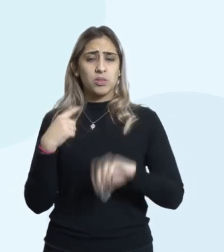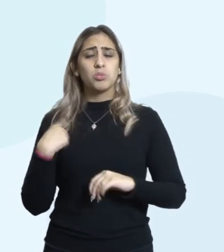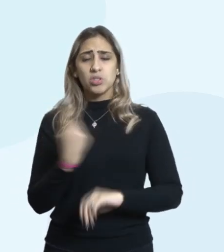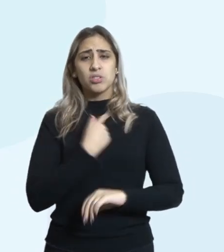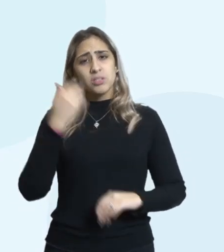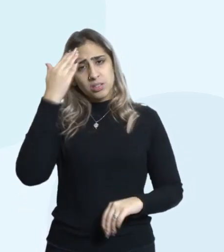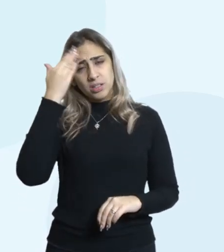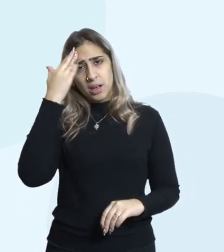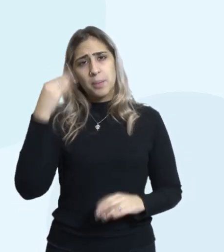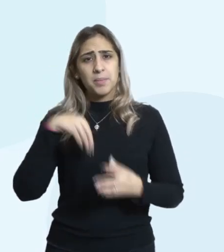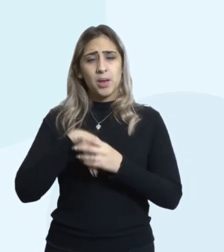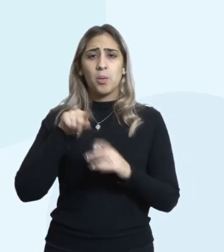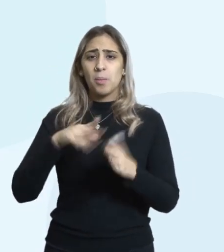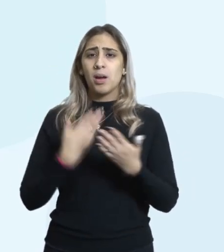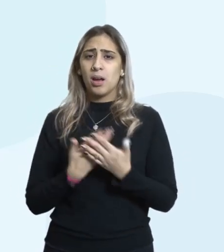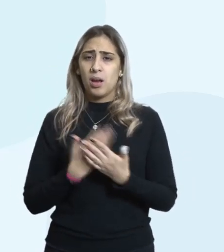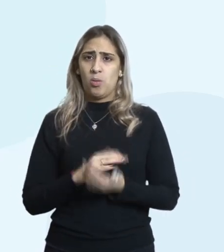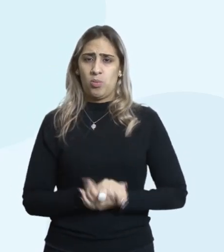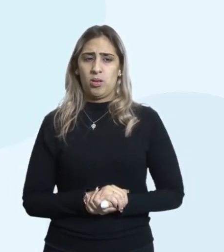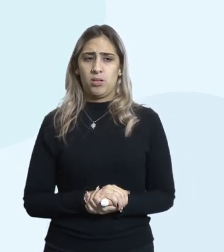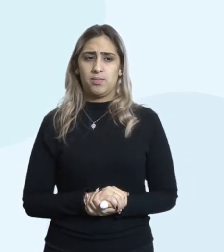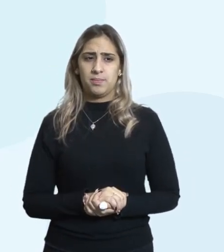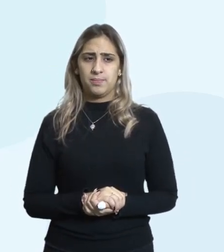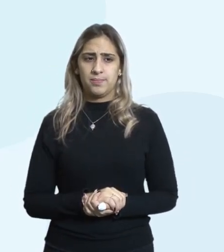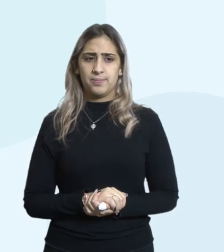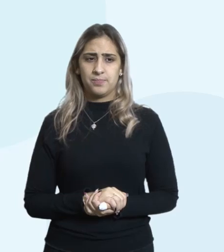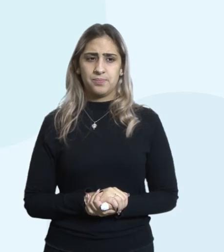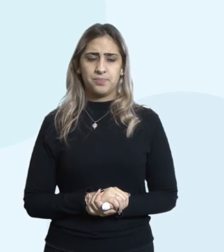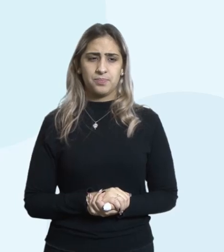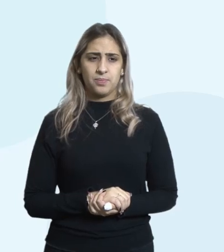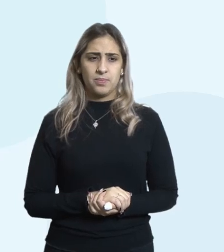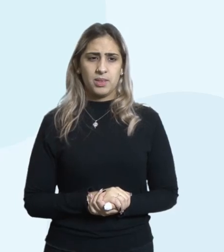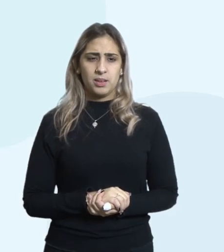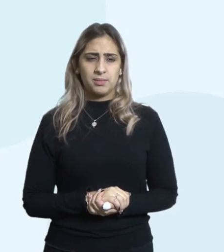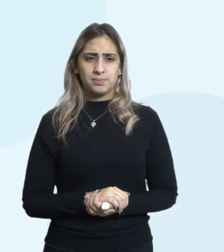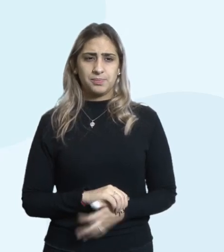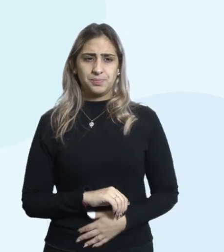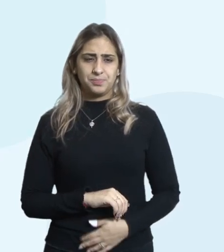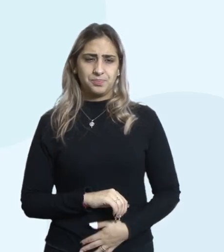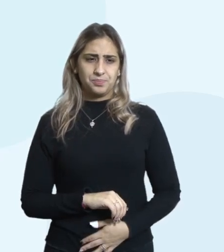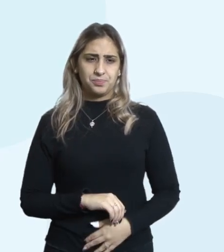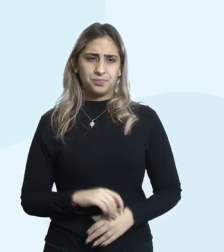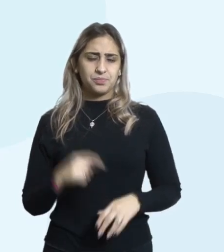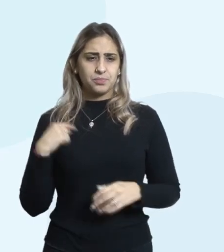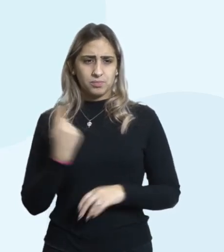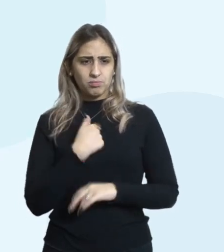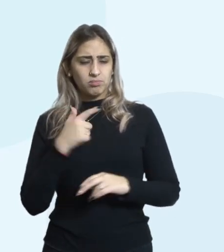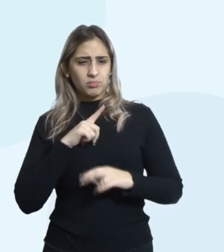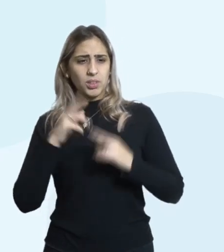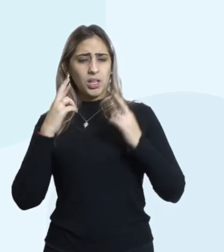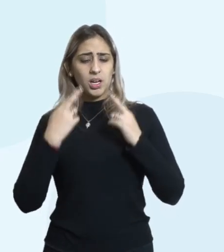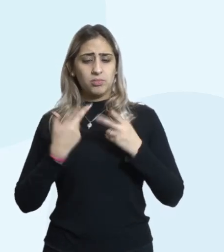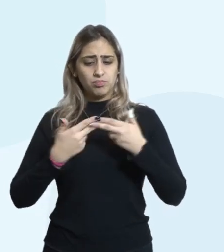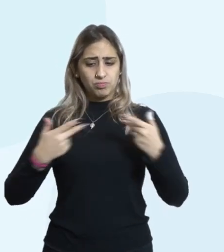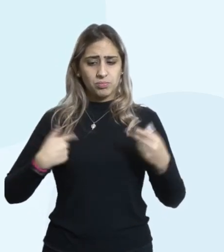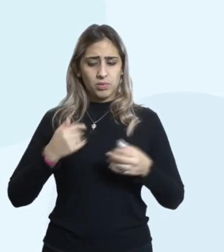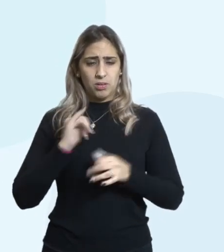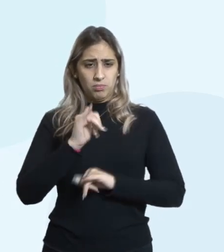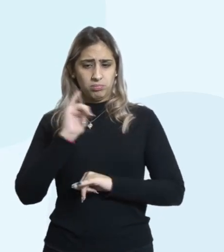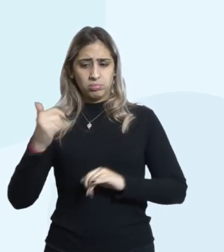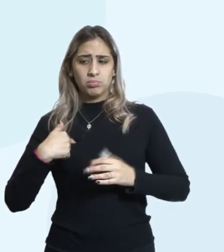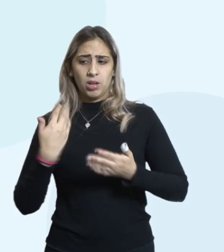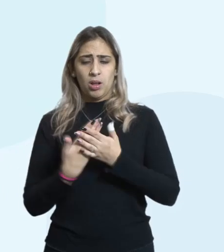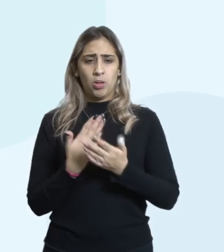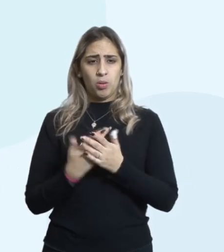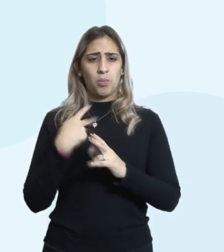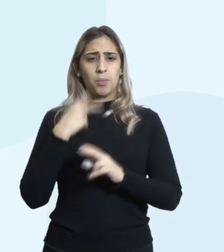que geralmente é uma aula agitada. Os exemplos de recursos que a gente tem para os alunos com baixa visão e cegueira,